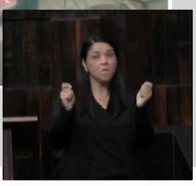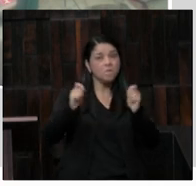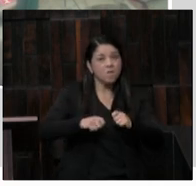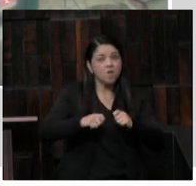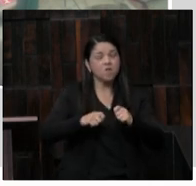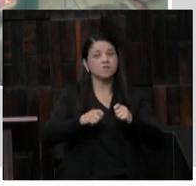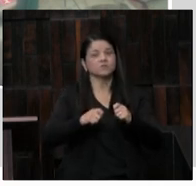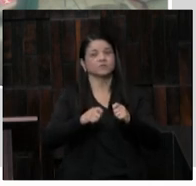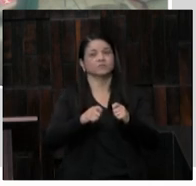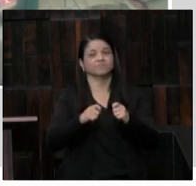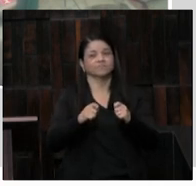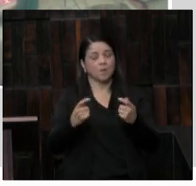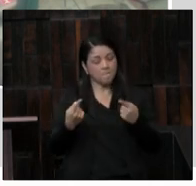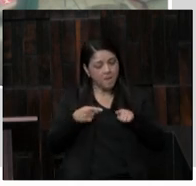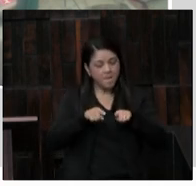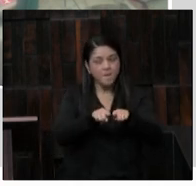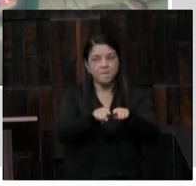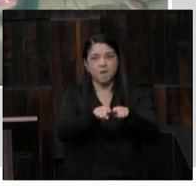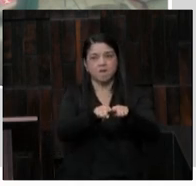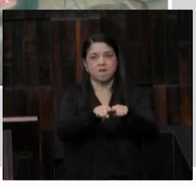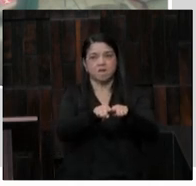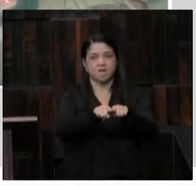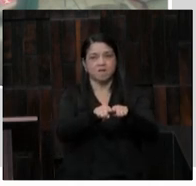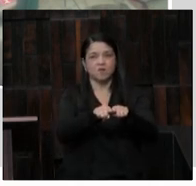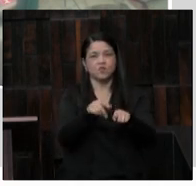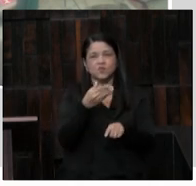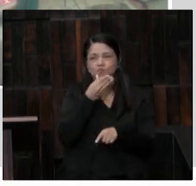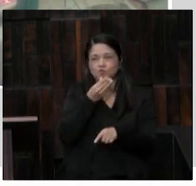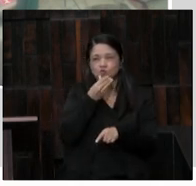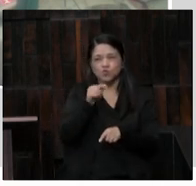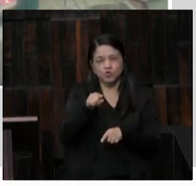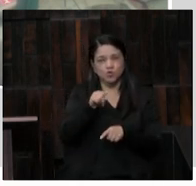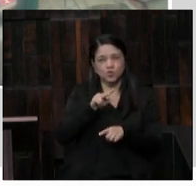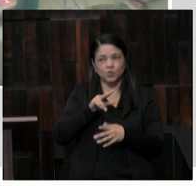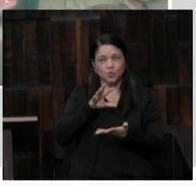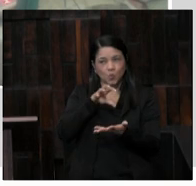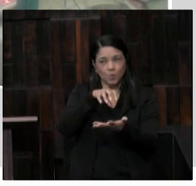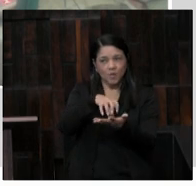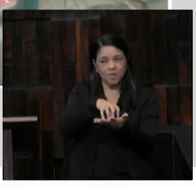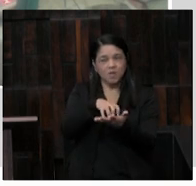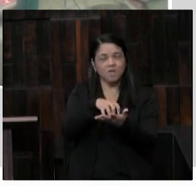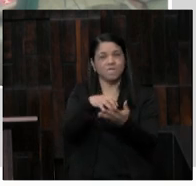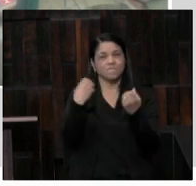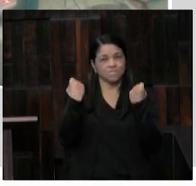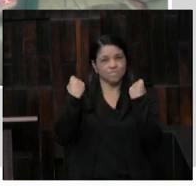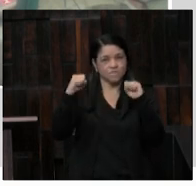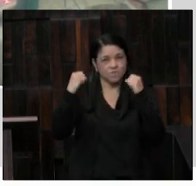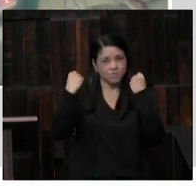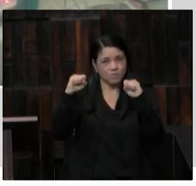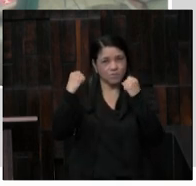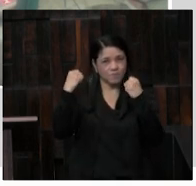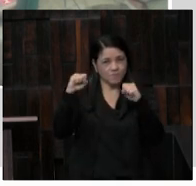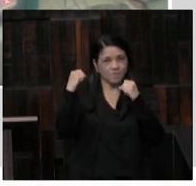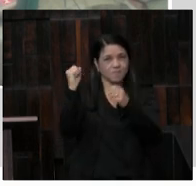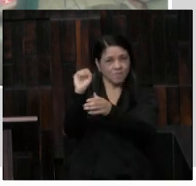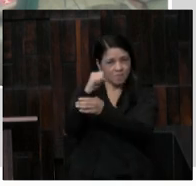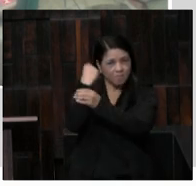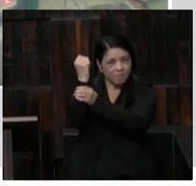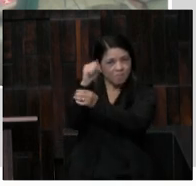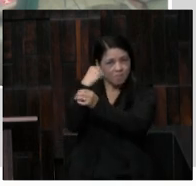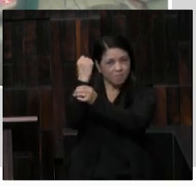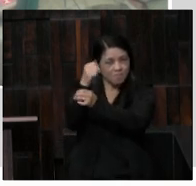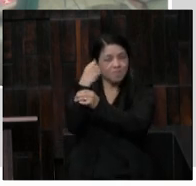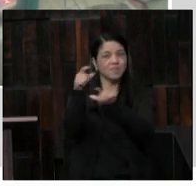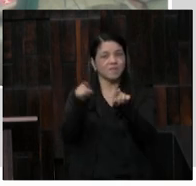isso de forma concomitante, como a gente vê ali o menininho no meio, é uma técnica de fisioterapia, e ele está, ao mesmo tempo, fazendo a fisioterapia